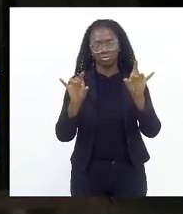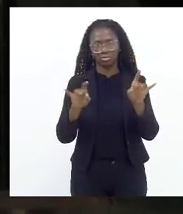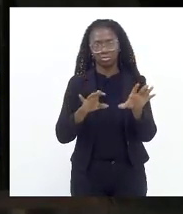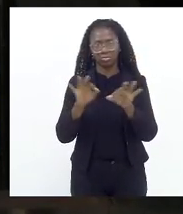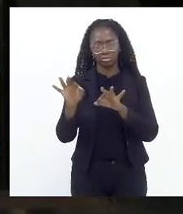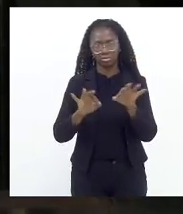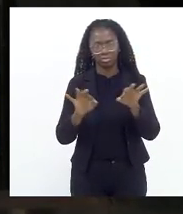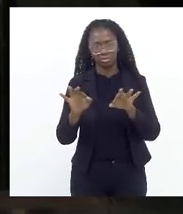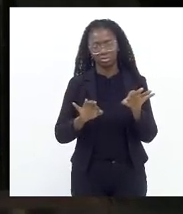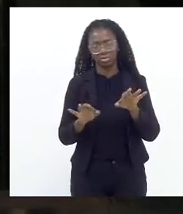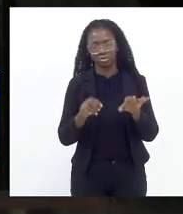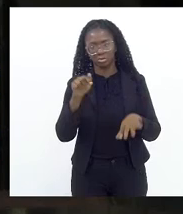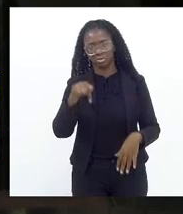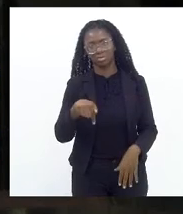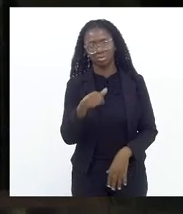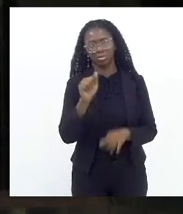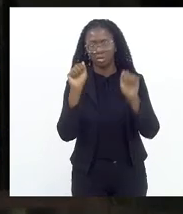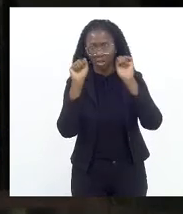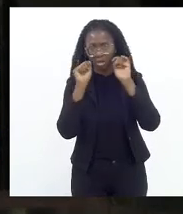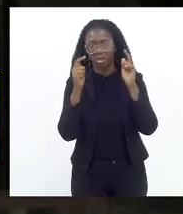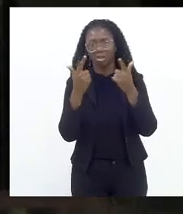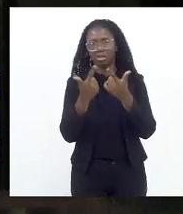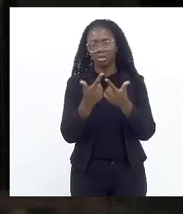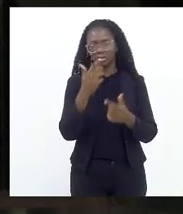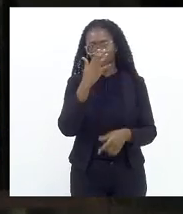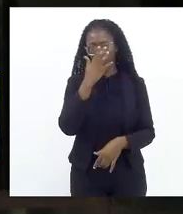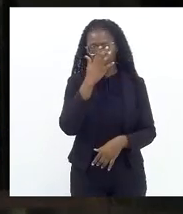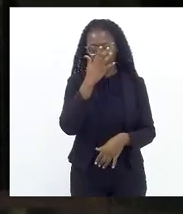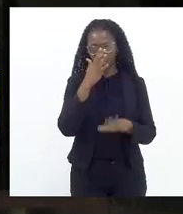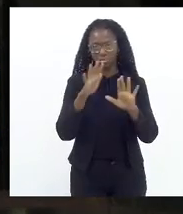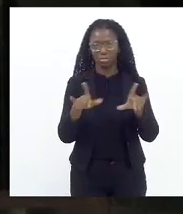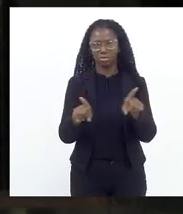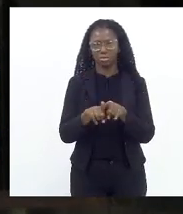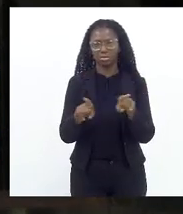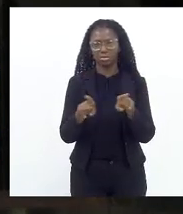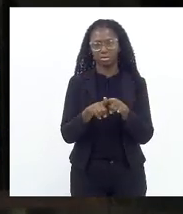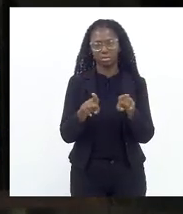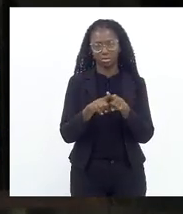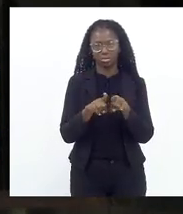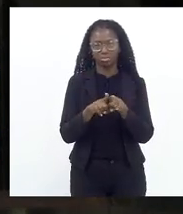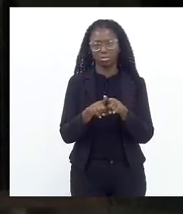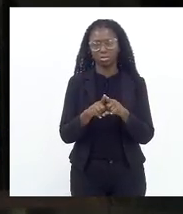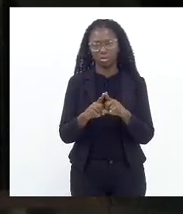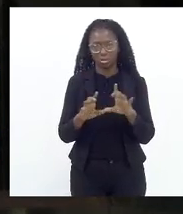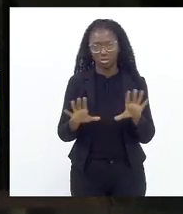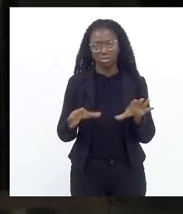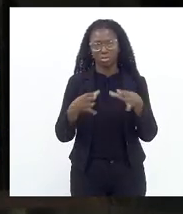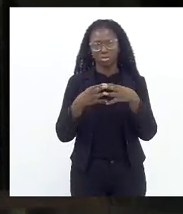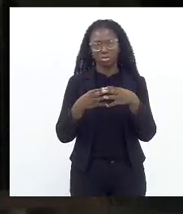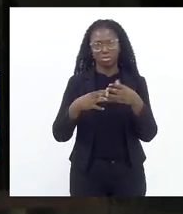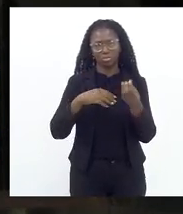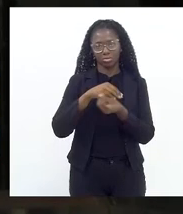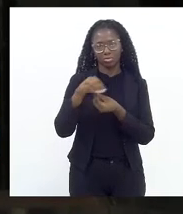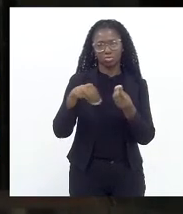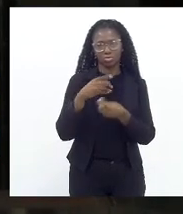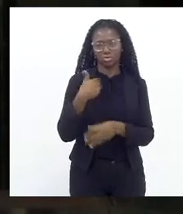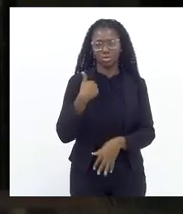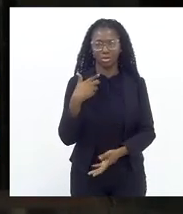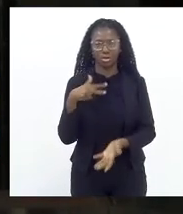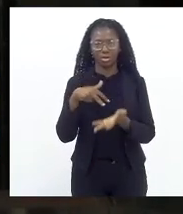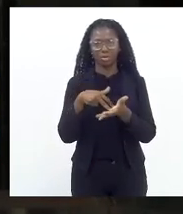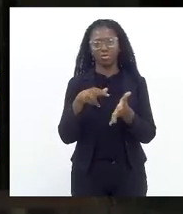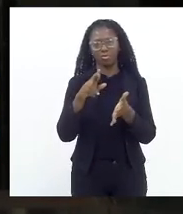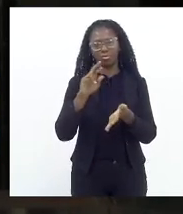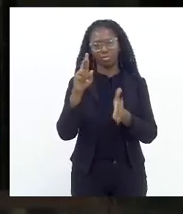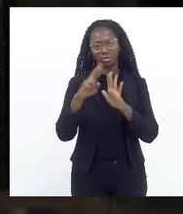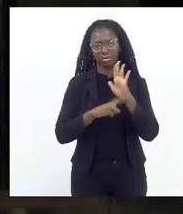e instituiu aqui na Assembleia Legislativa, e depois no próprio Tribunal Especial Misto, do qual acabei sendo o